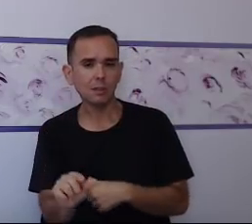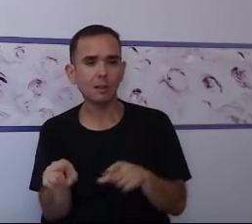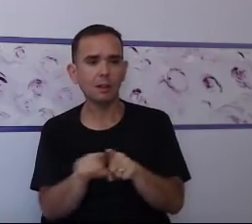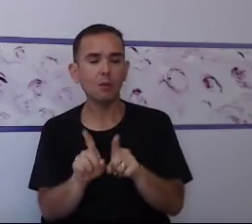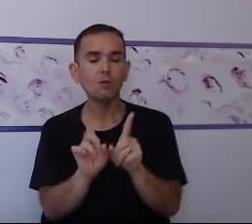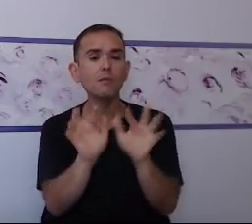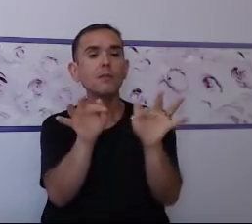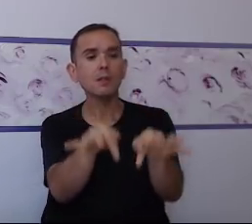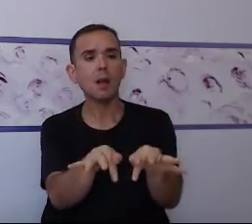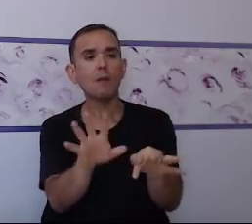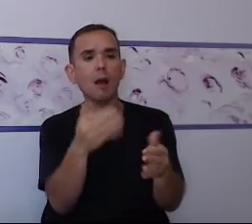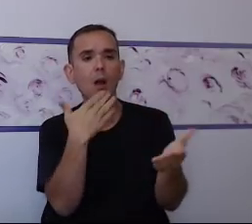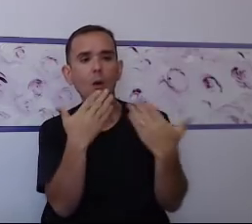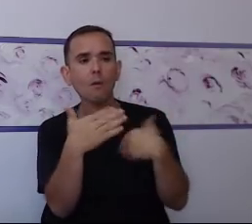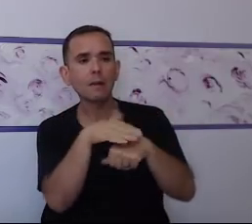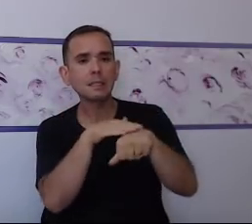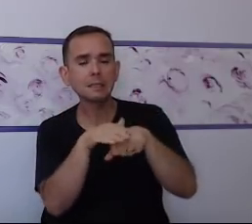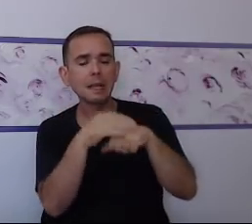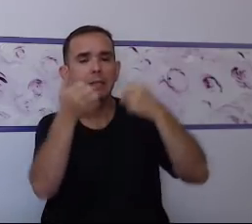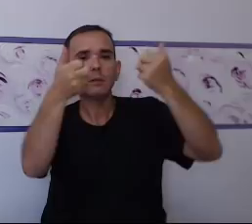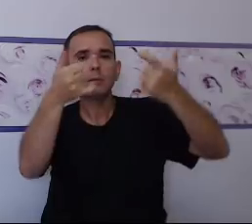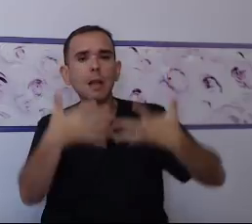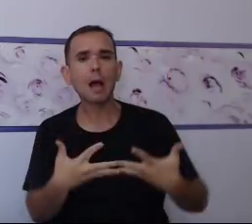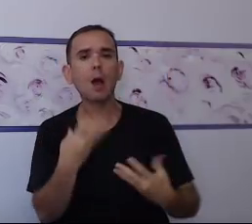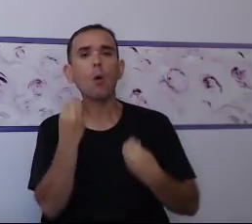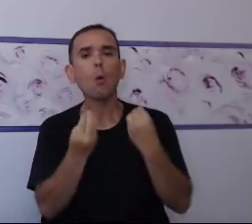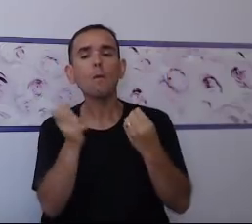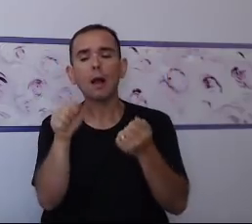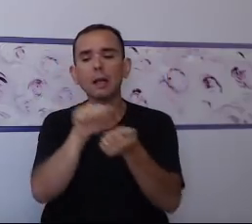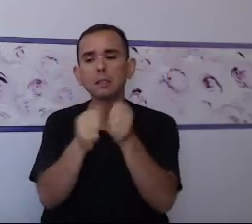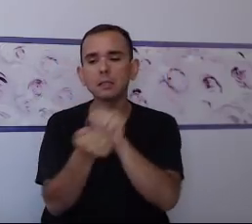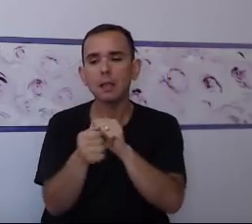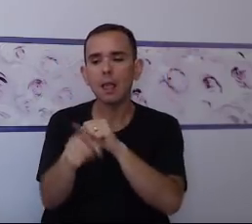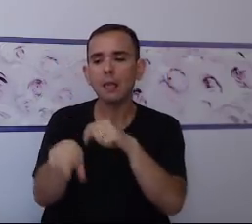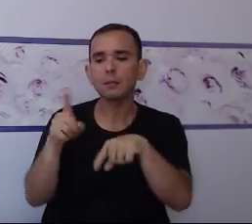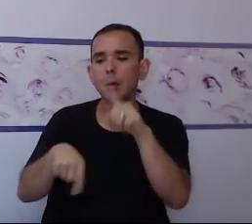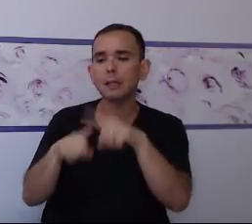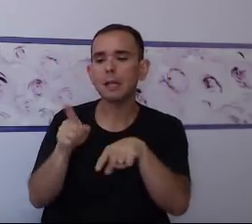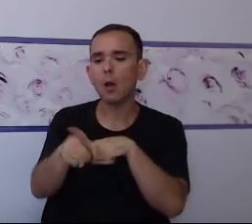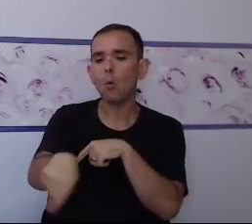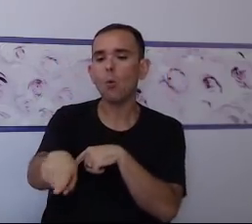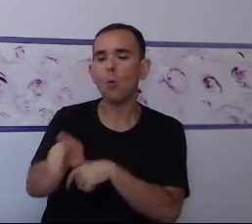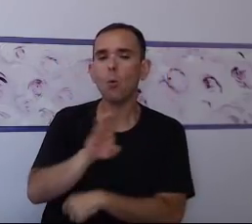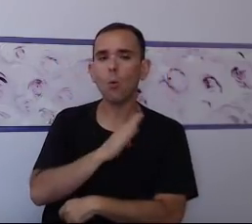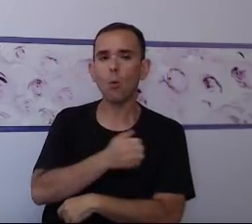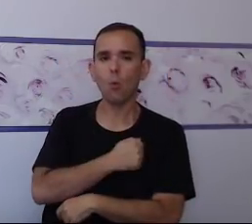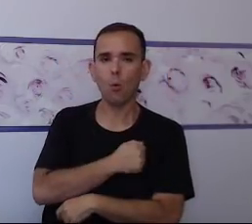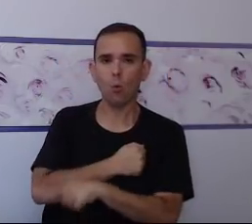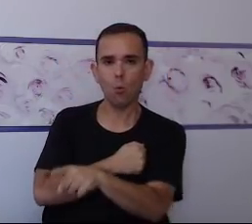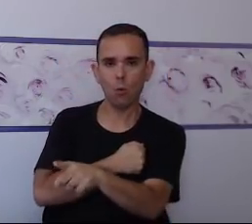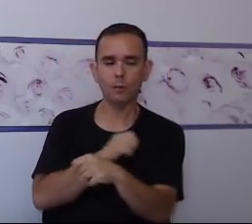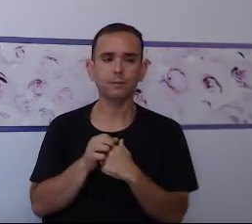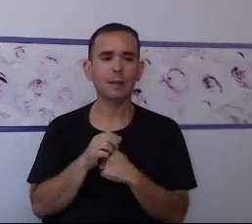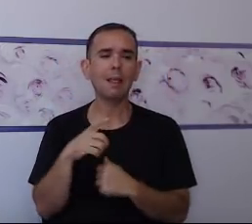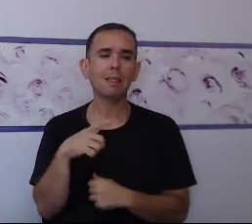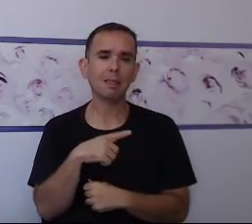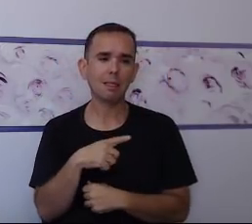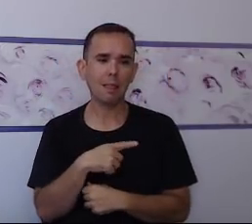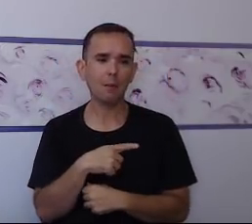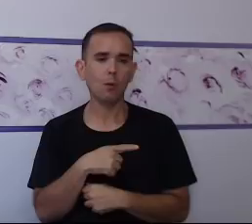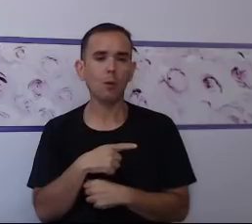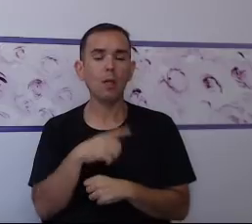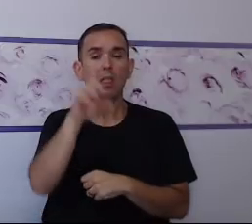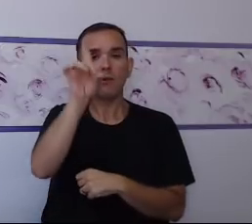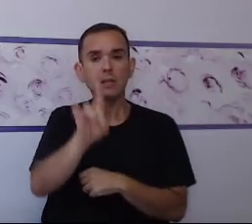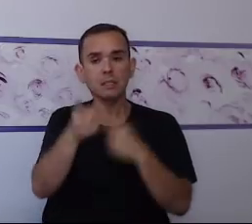que no final a gente vai conversar um pouquinho mais sobre como que a gente vai adaptar esse material para esses nossos alunos. Então, nós temos também deficiência